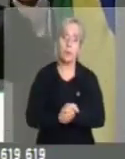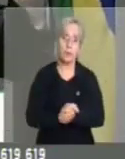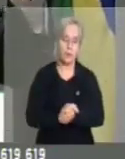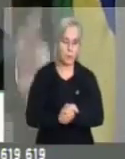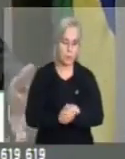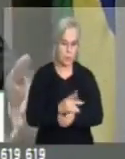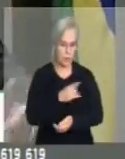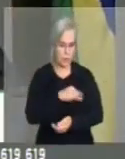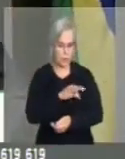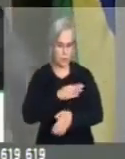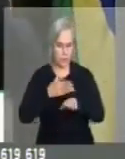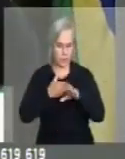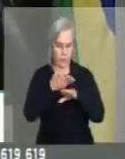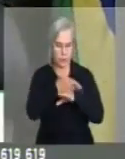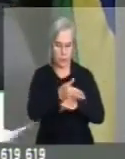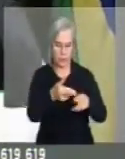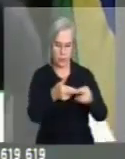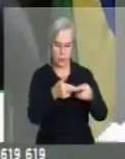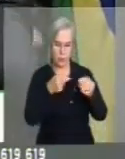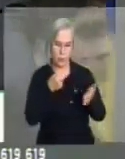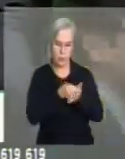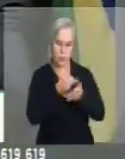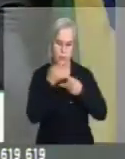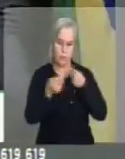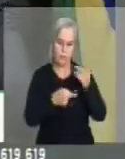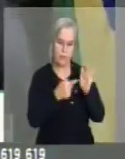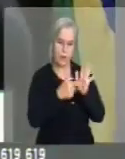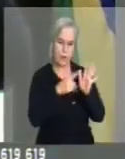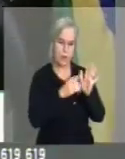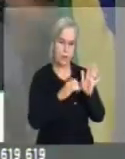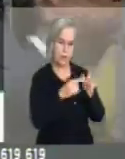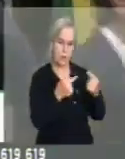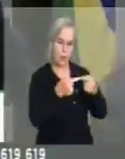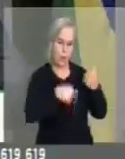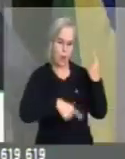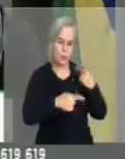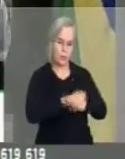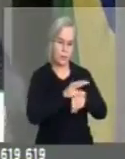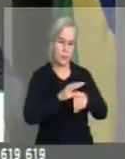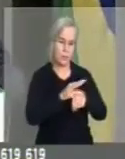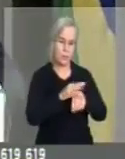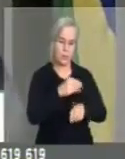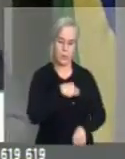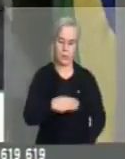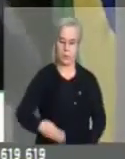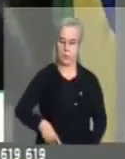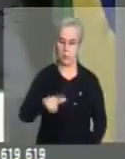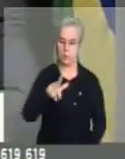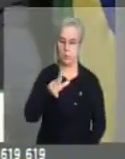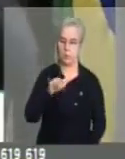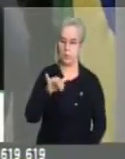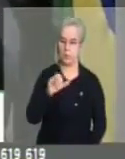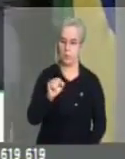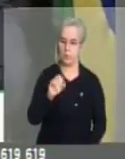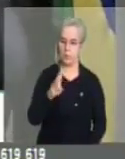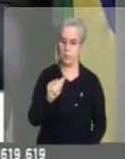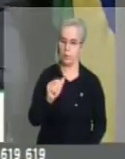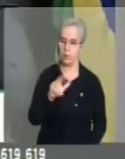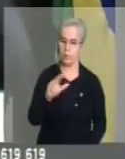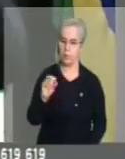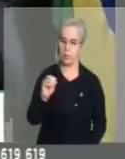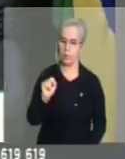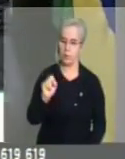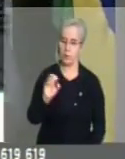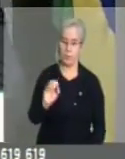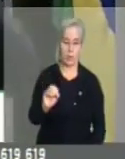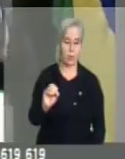com uma representação dizendo que essa PEC era inconstitucional. O ministro Luiz Barroso, que foi empossado durante o governo